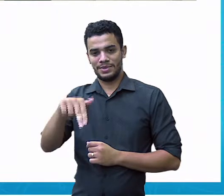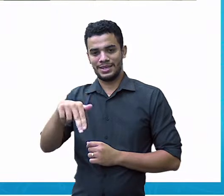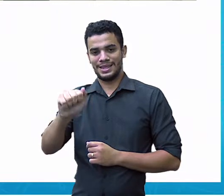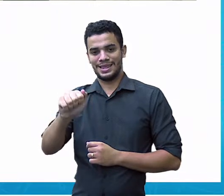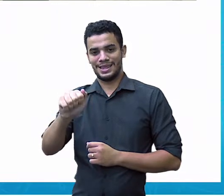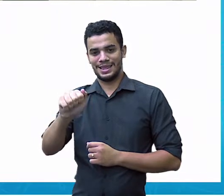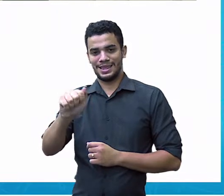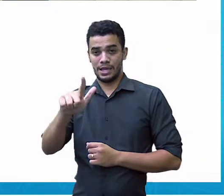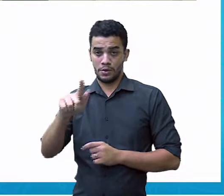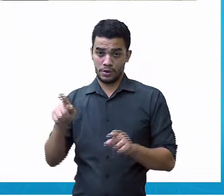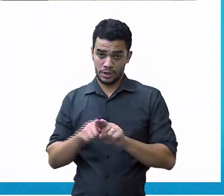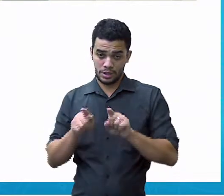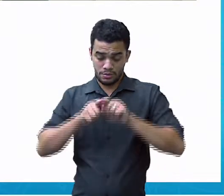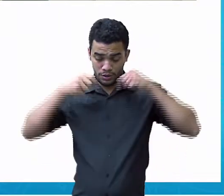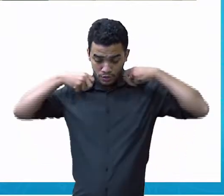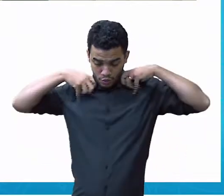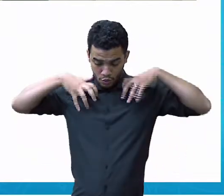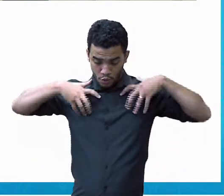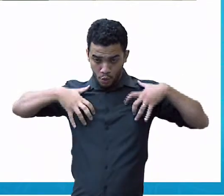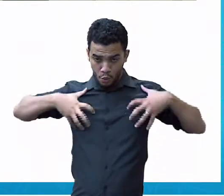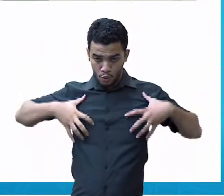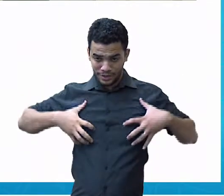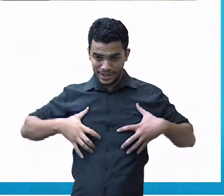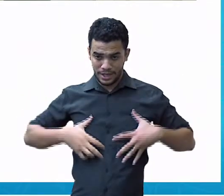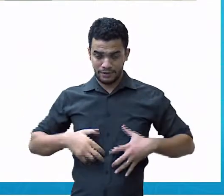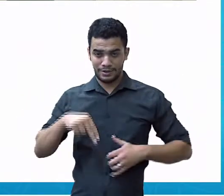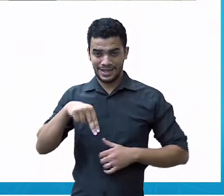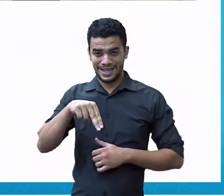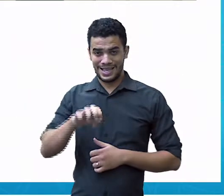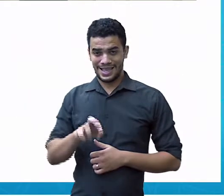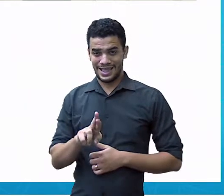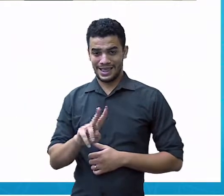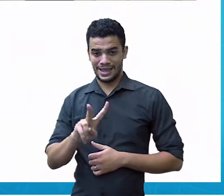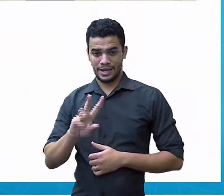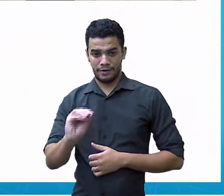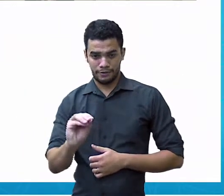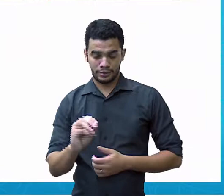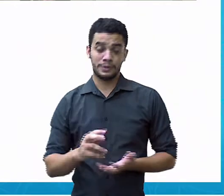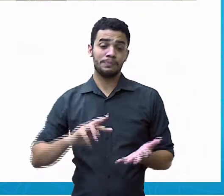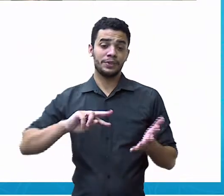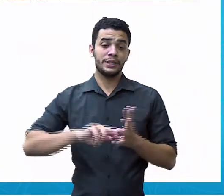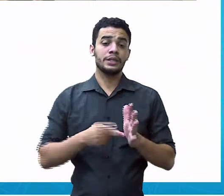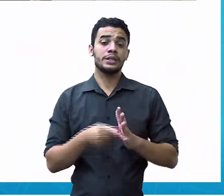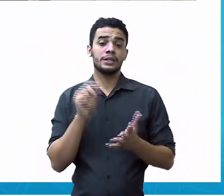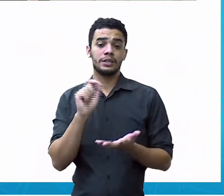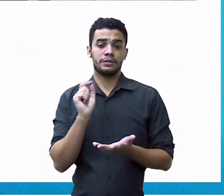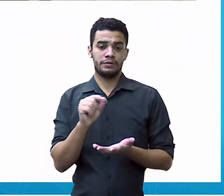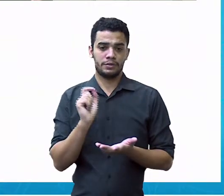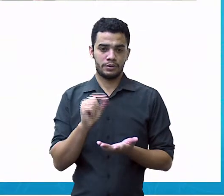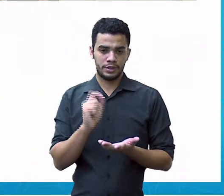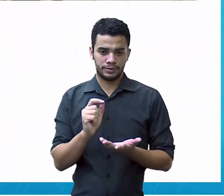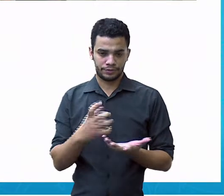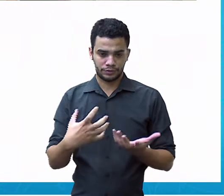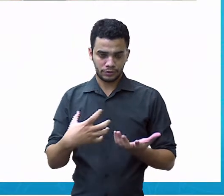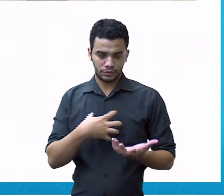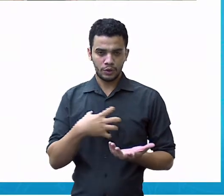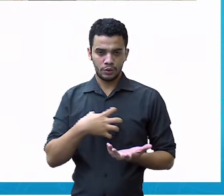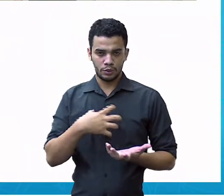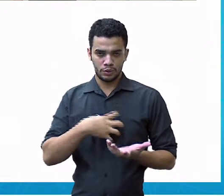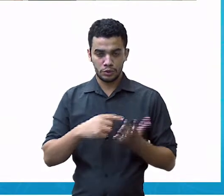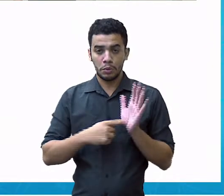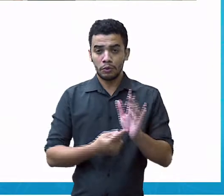ser considerado o centro do processamento de informações do nosso